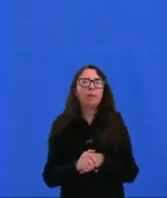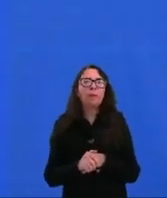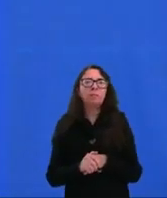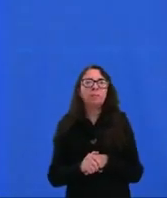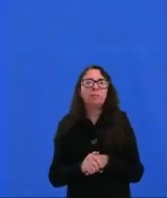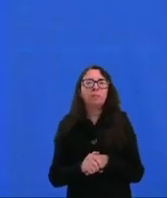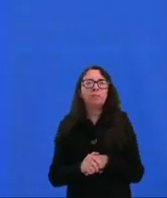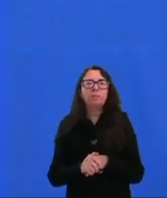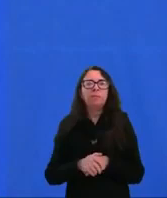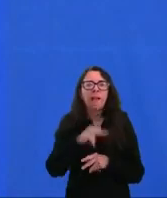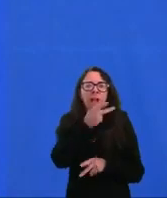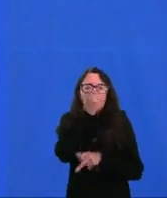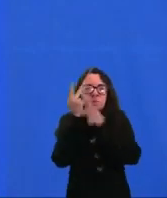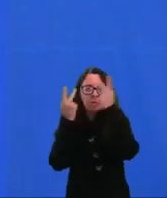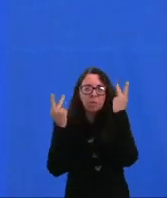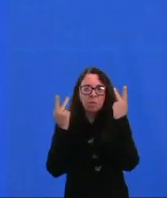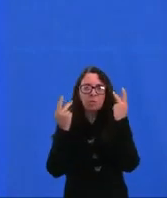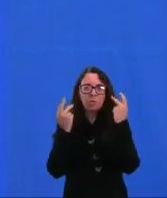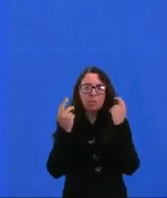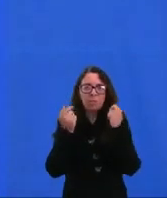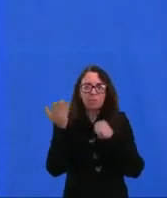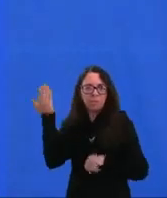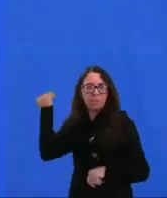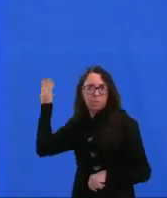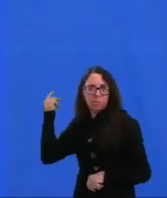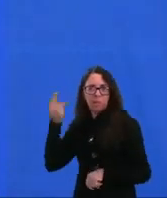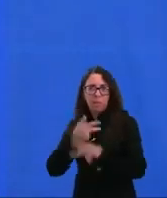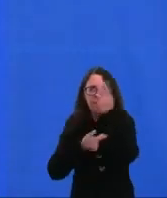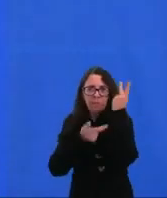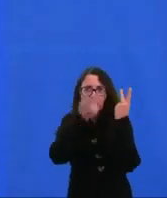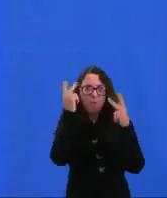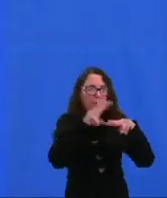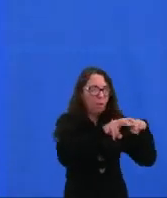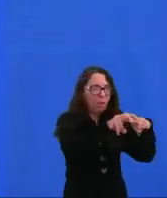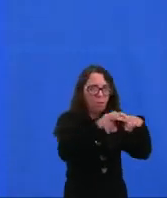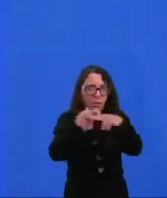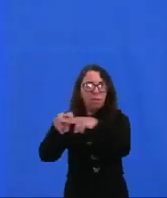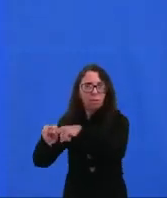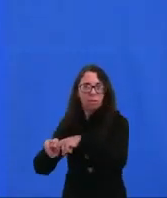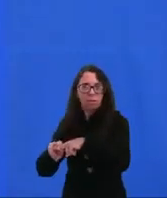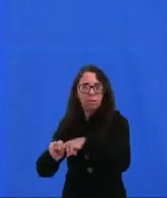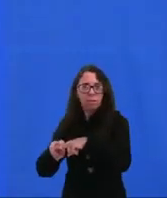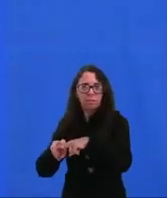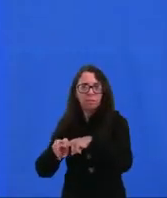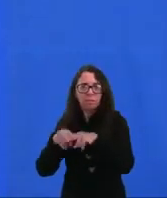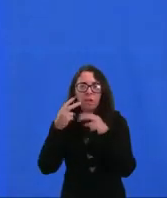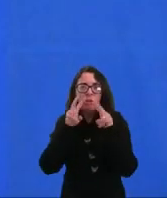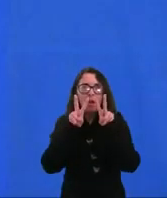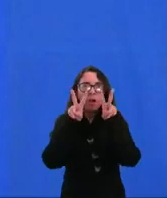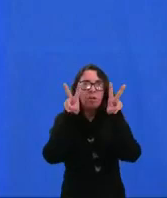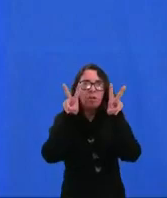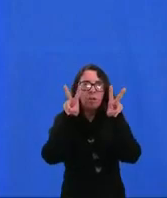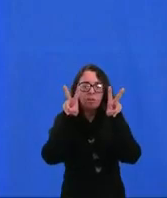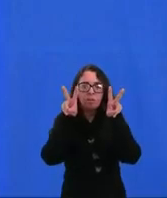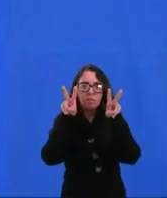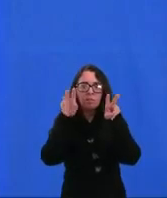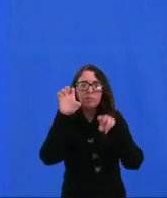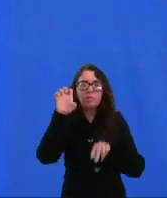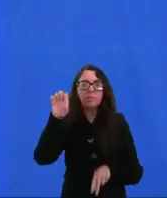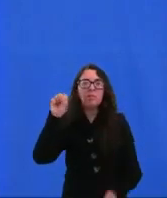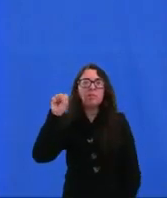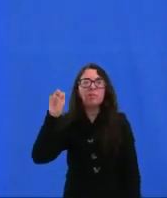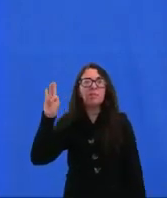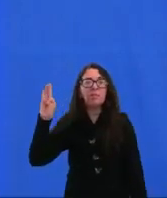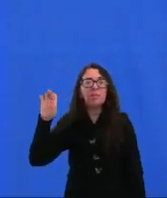Talvez um dos maiores desafios para o cristianismo em nossos dias é que as igrejas andem com